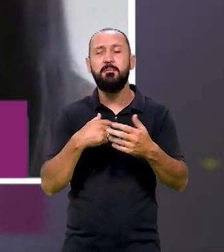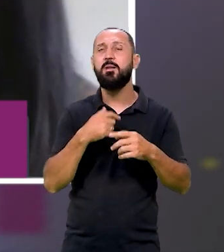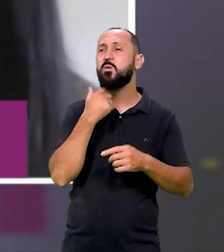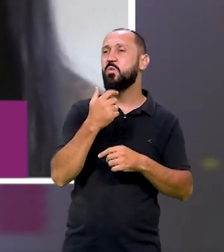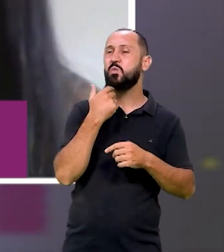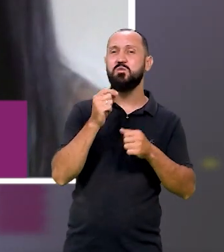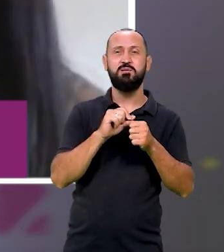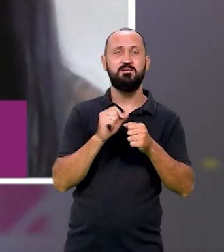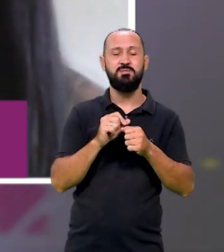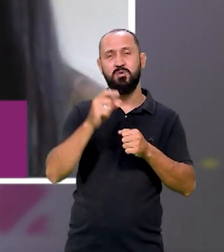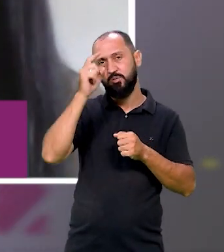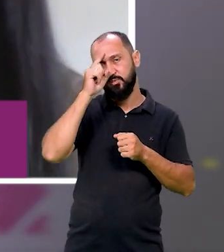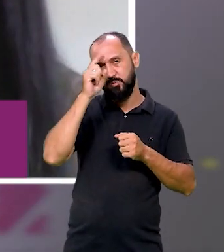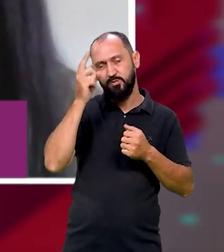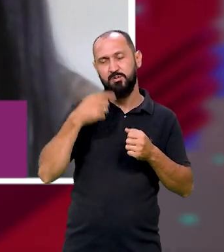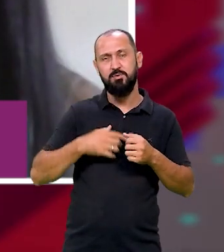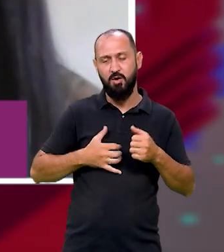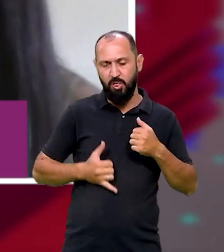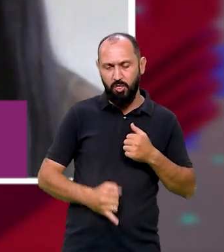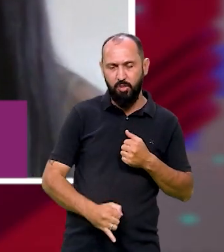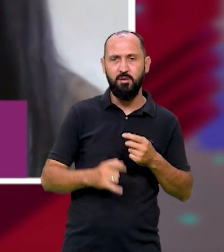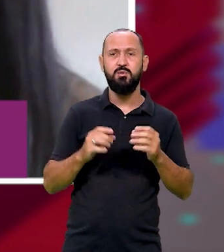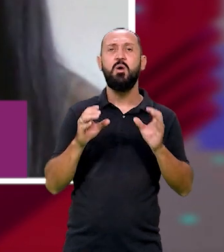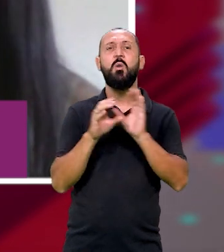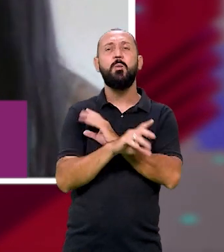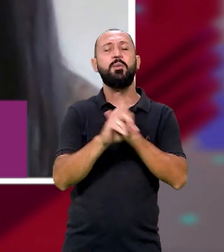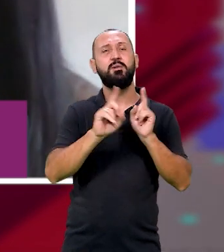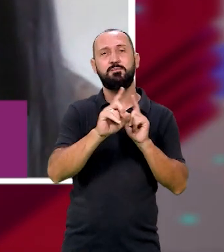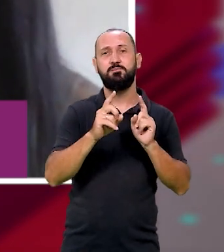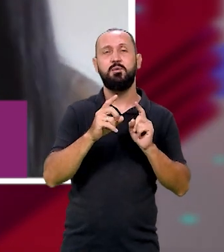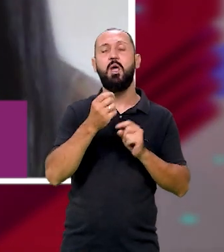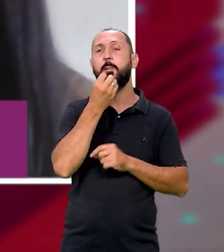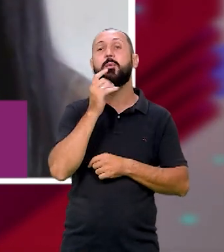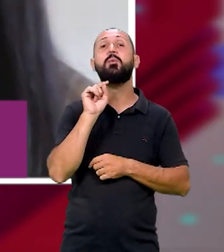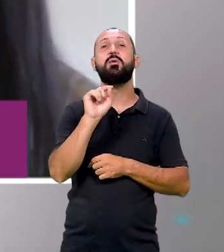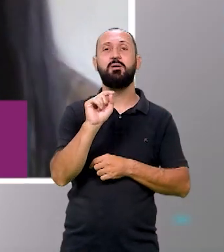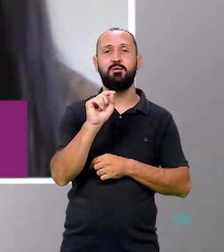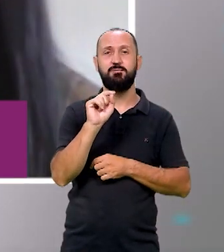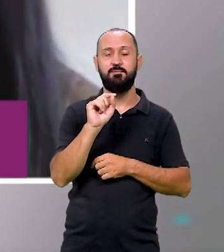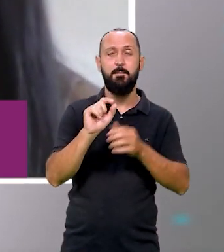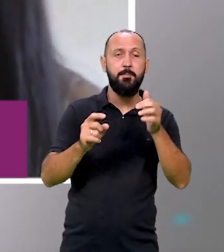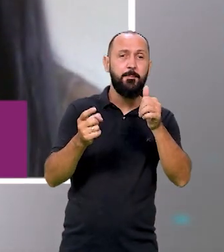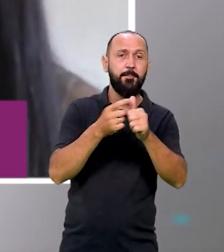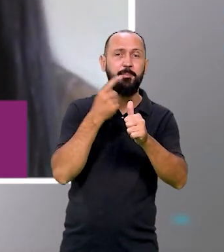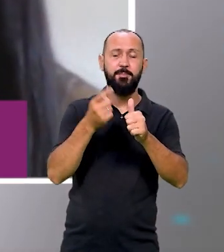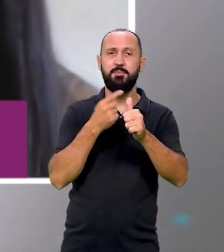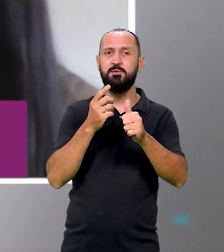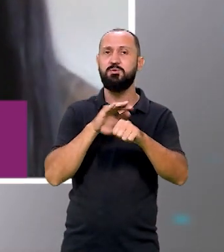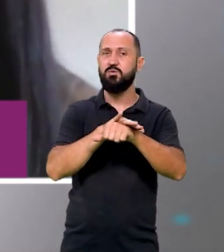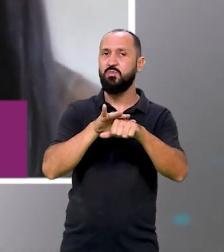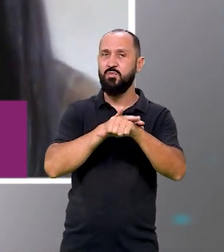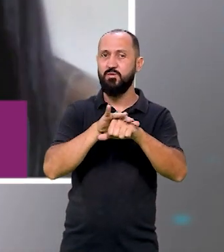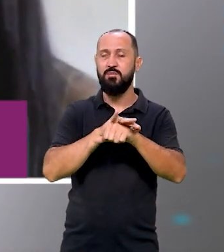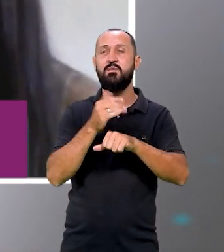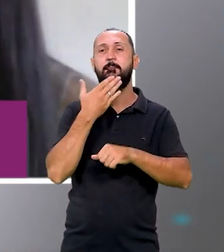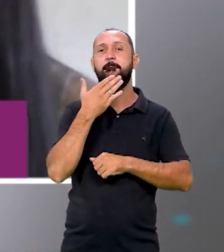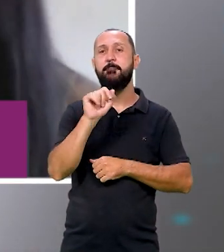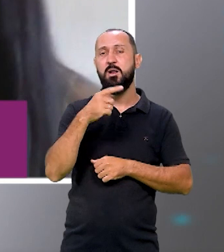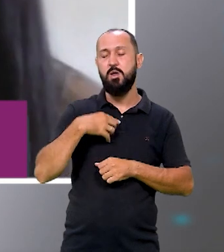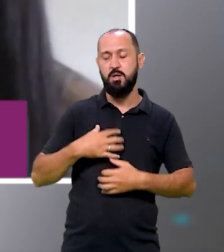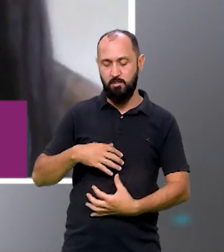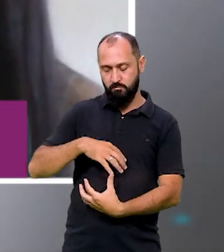evitar doenças. Você estava comentando da diabetes, mas sim, E outro ponto muito importante, Lívia, também, é o